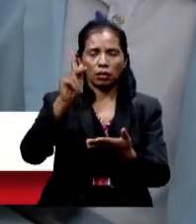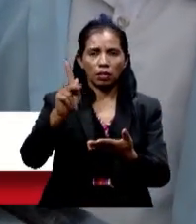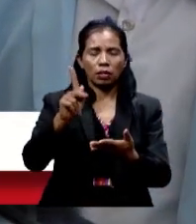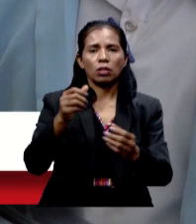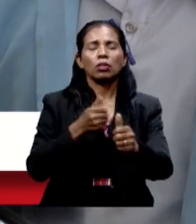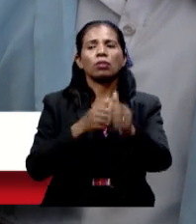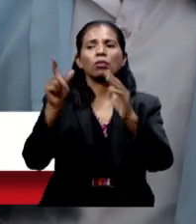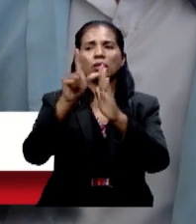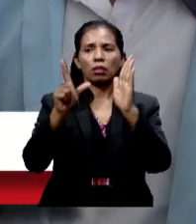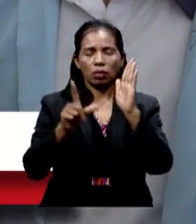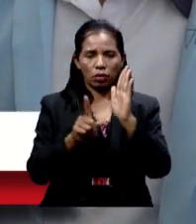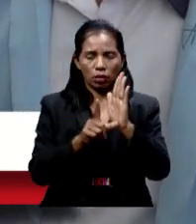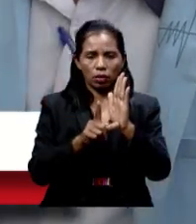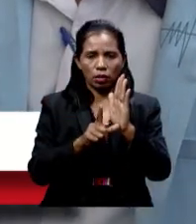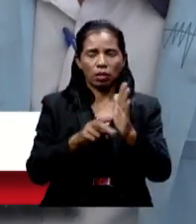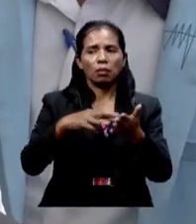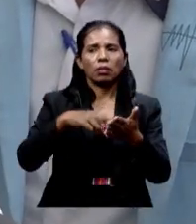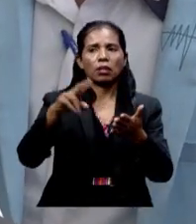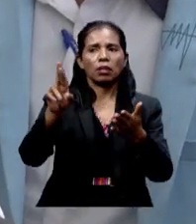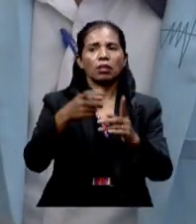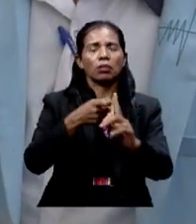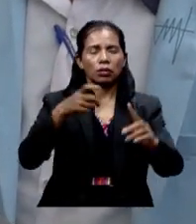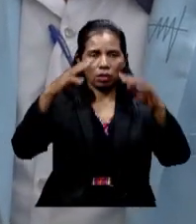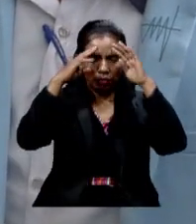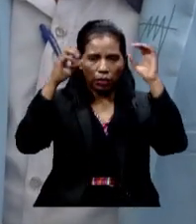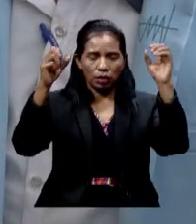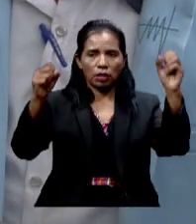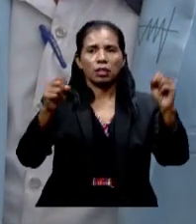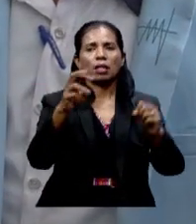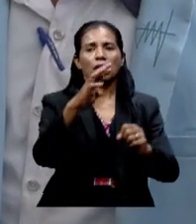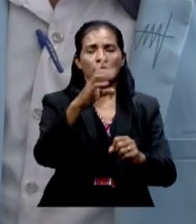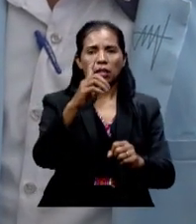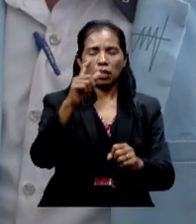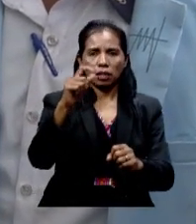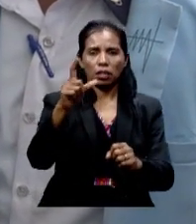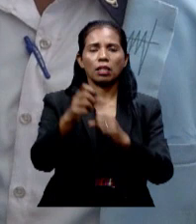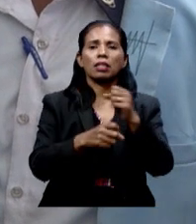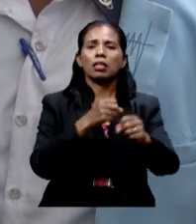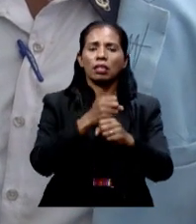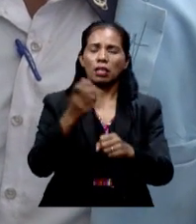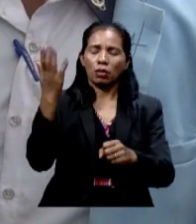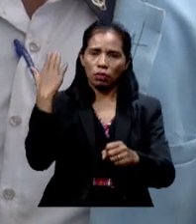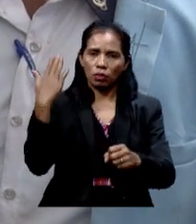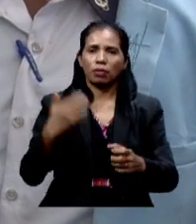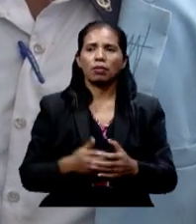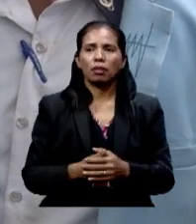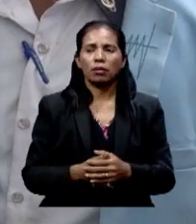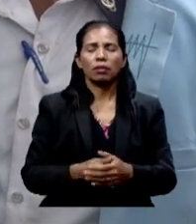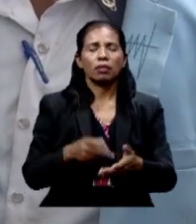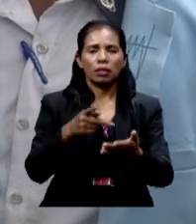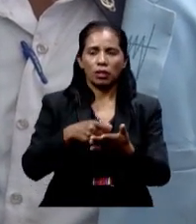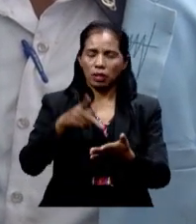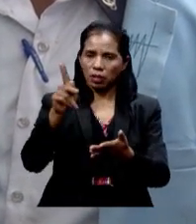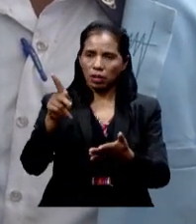lei, nebe ma promulga o presidente da República, e até nan cotu. Catac e a pagamento